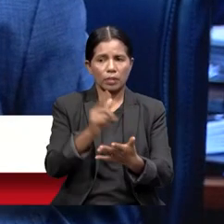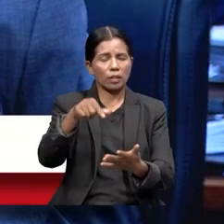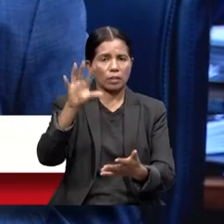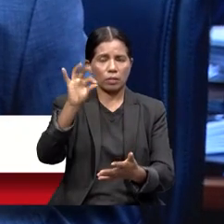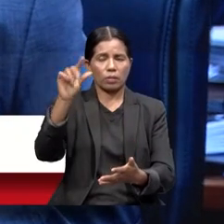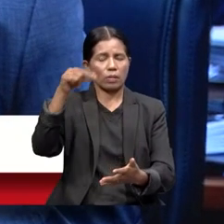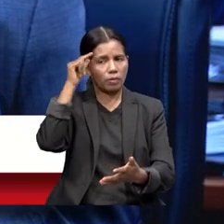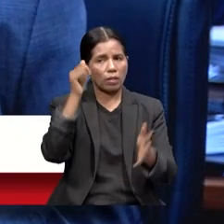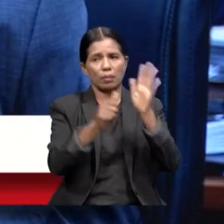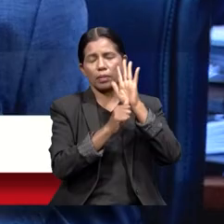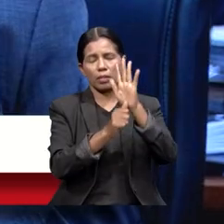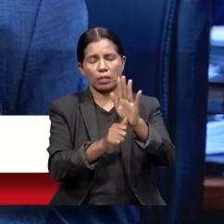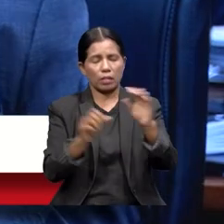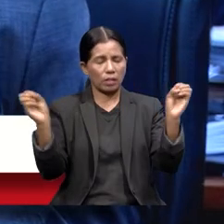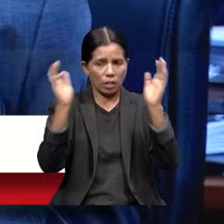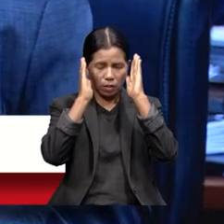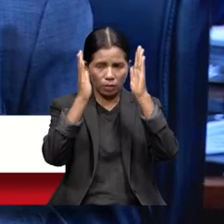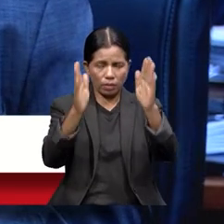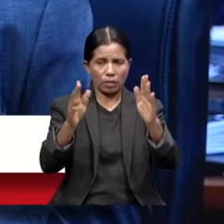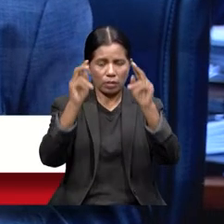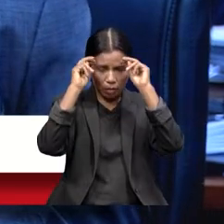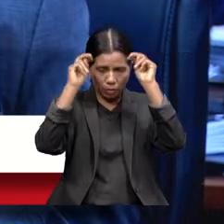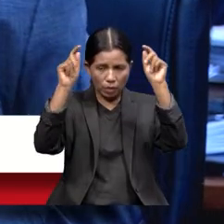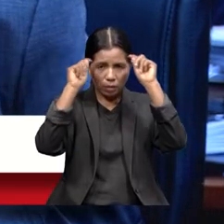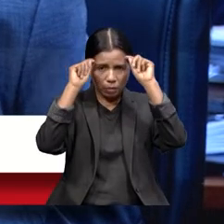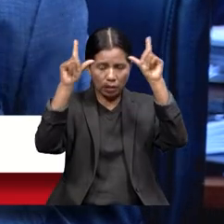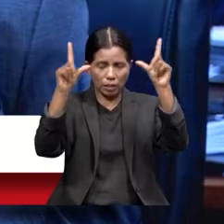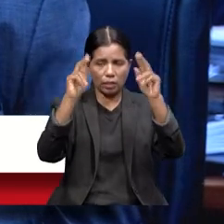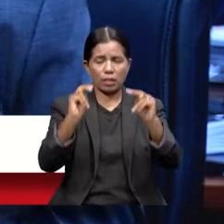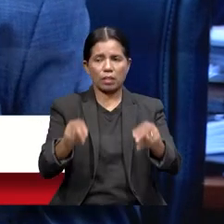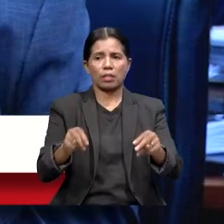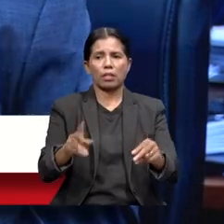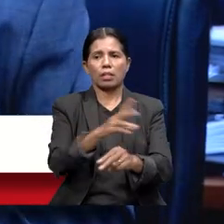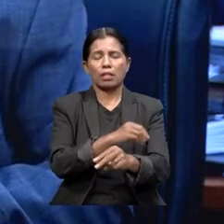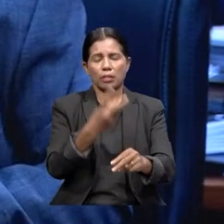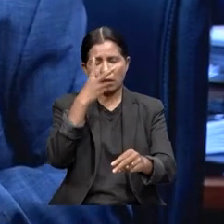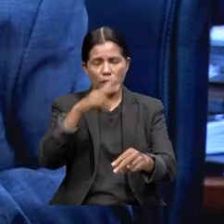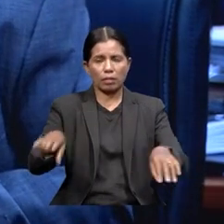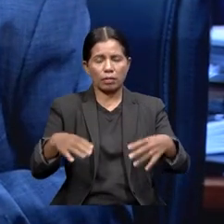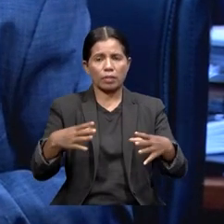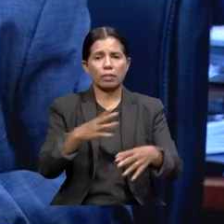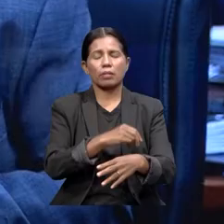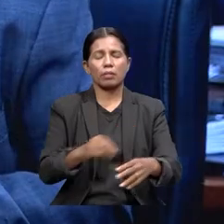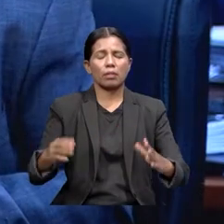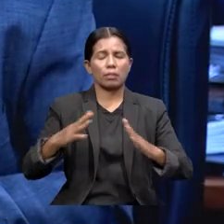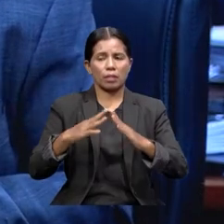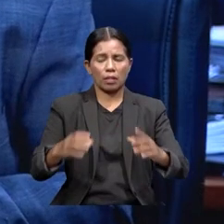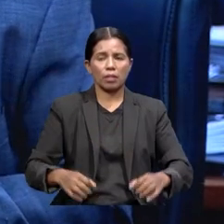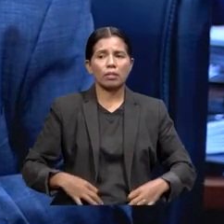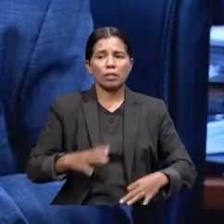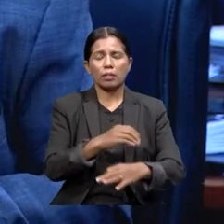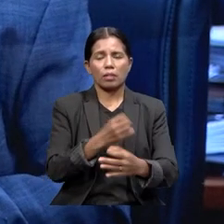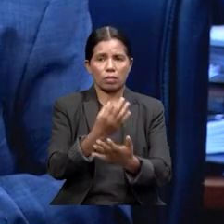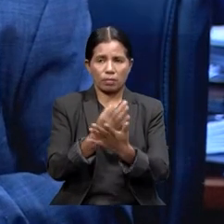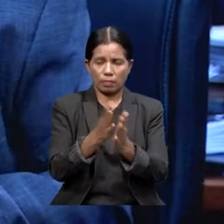mai la refleta Timor-Leste ne necessidade atur reforça capital humano. Orçamento ne mos atur inconsistência